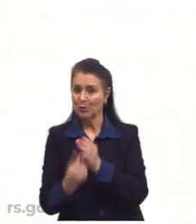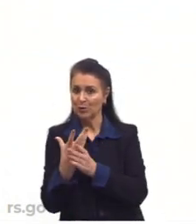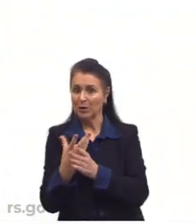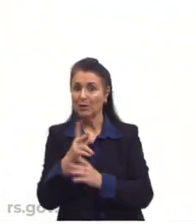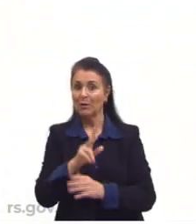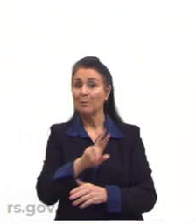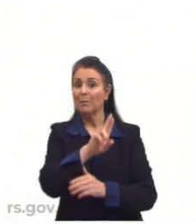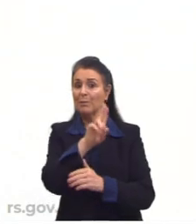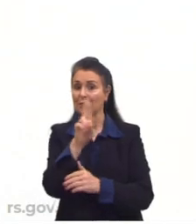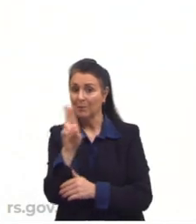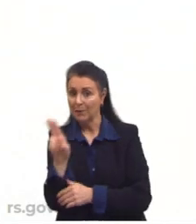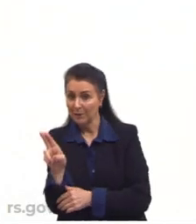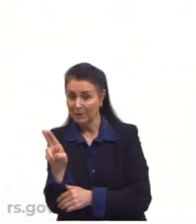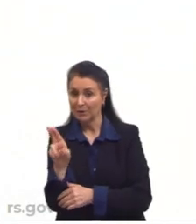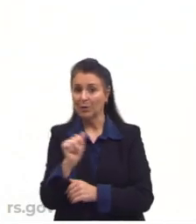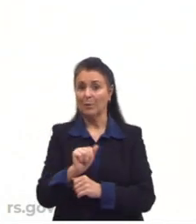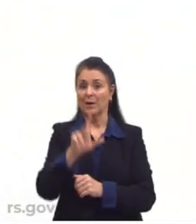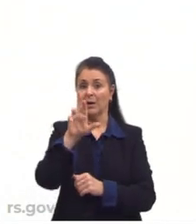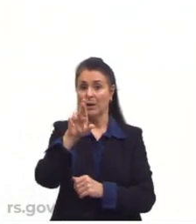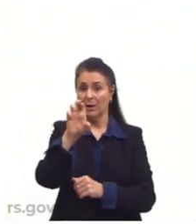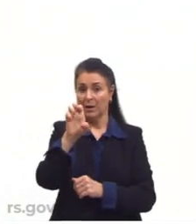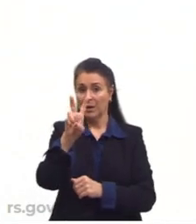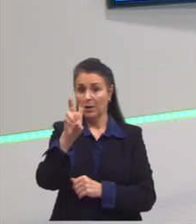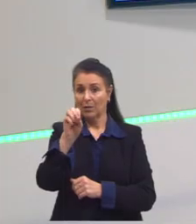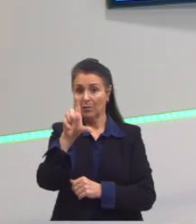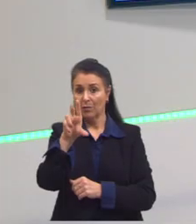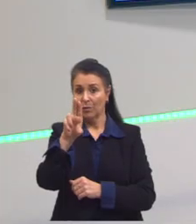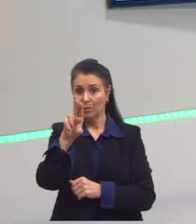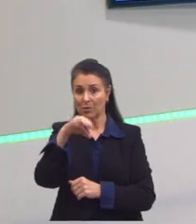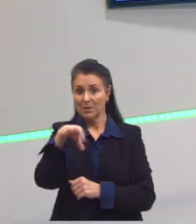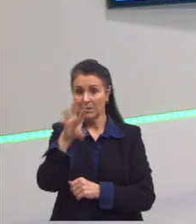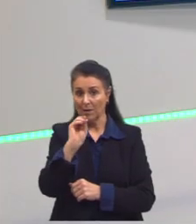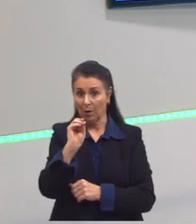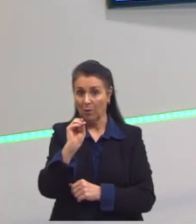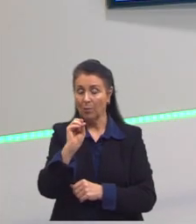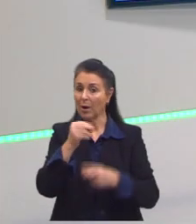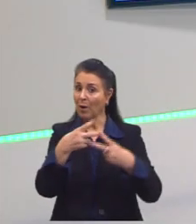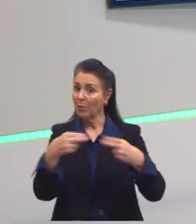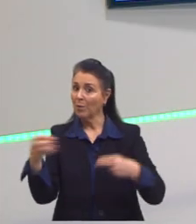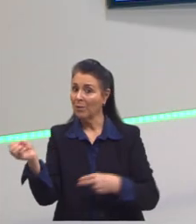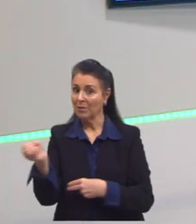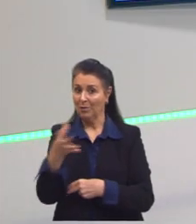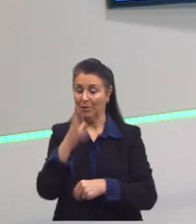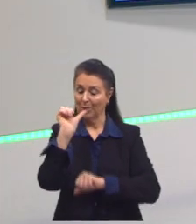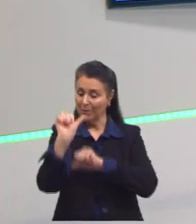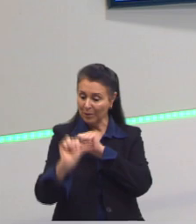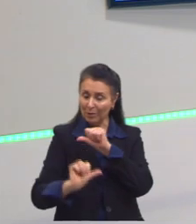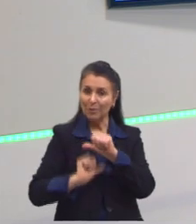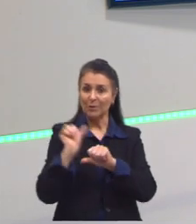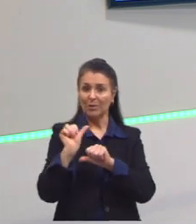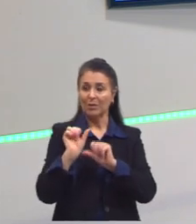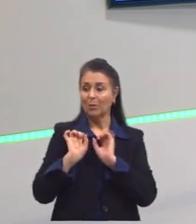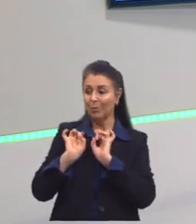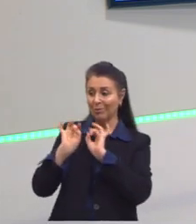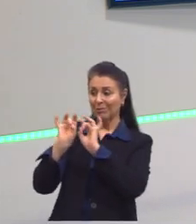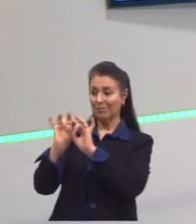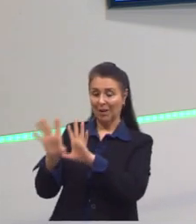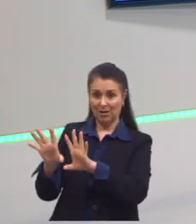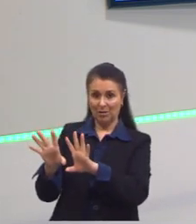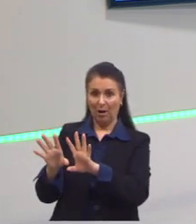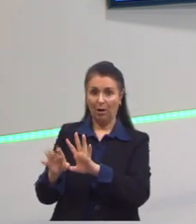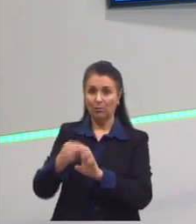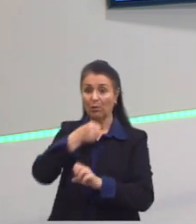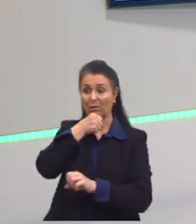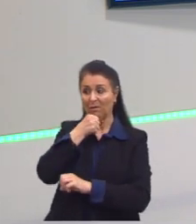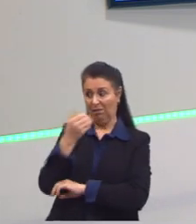revolução a o antigo é abandonado e o novo é continuado então aqui a gente vai abandonar aquele sistema antigo e nós vamos